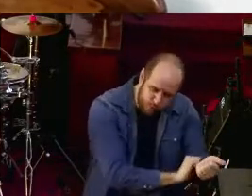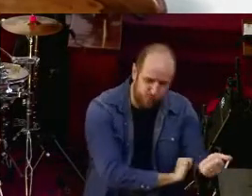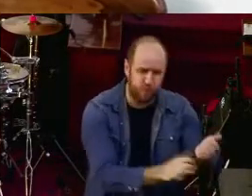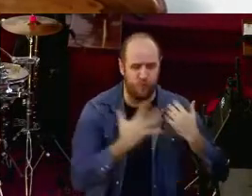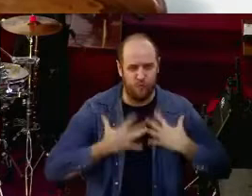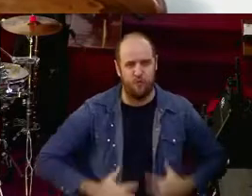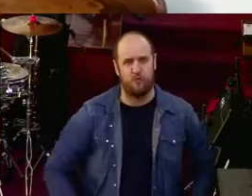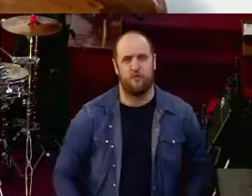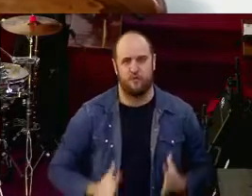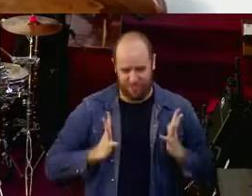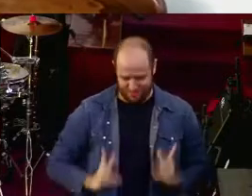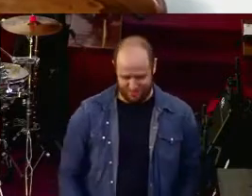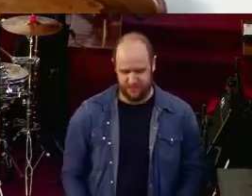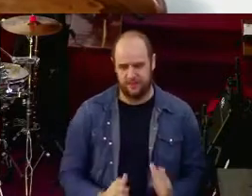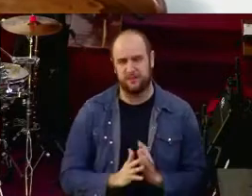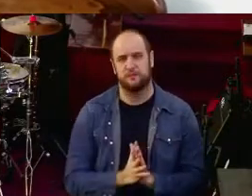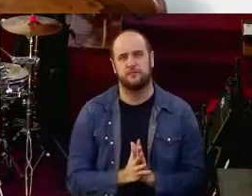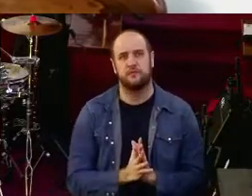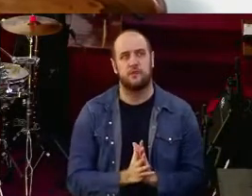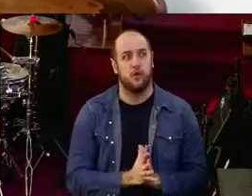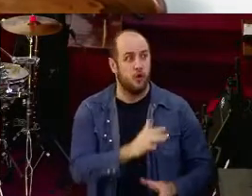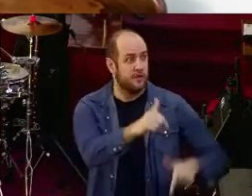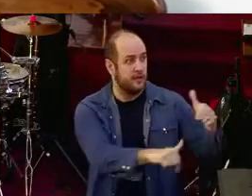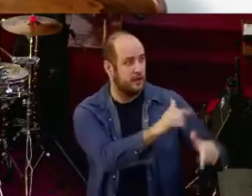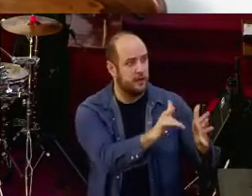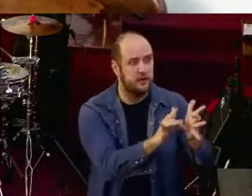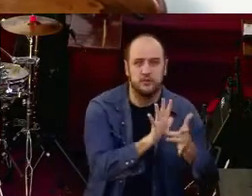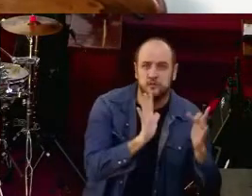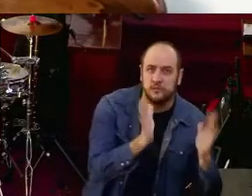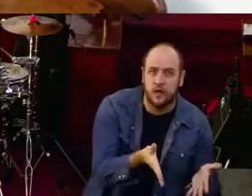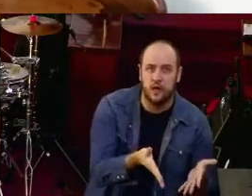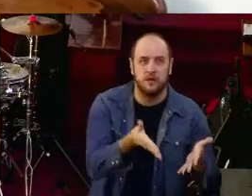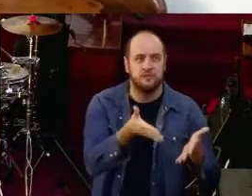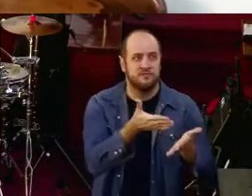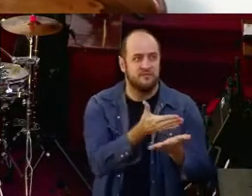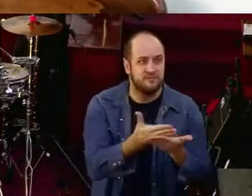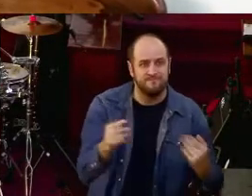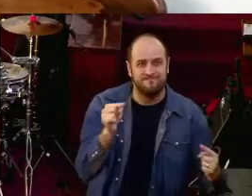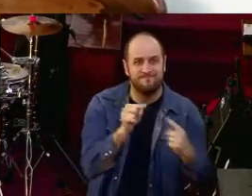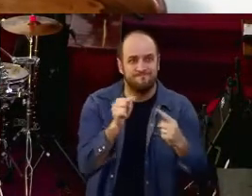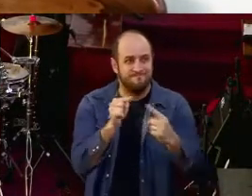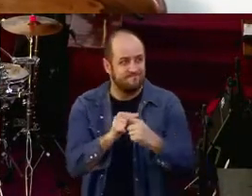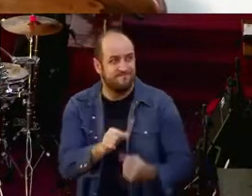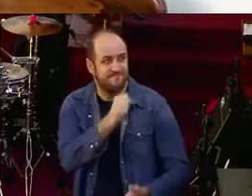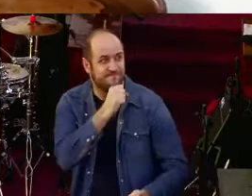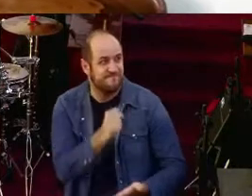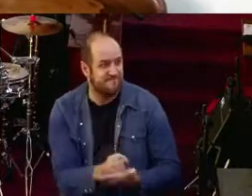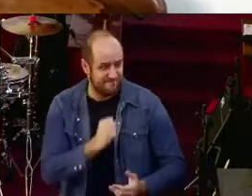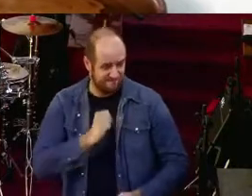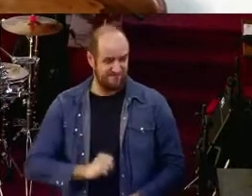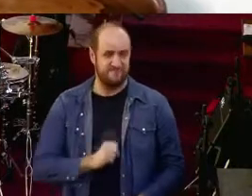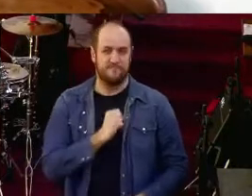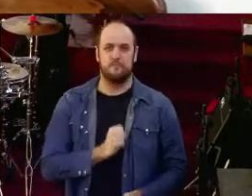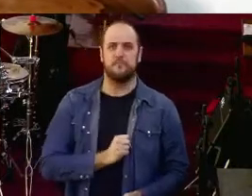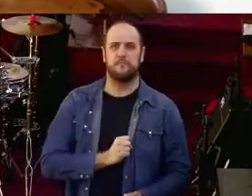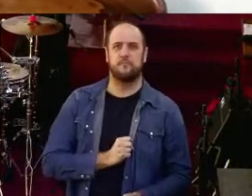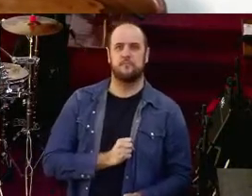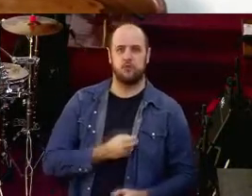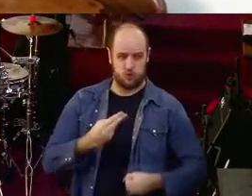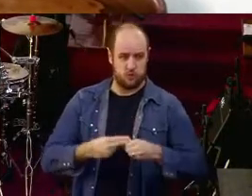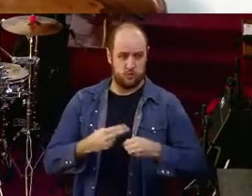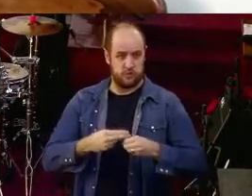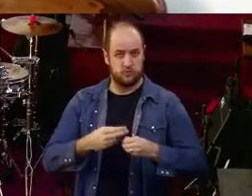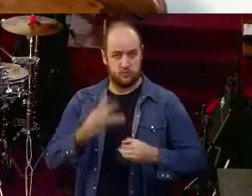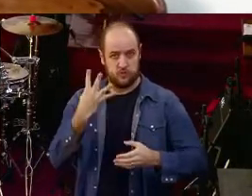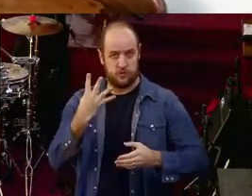momento, se assemelha ou cumpre uma ideia dos sacerdotes do Antigo Testamento, que num primeiro momento, em Números 4, diz